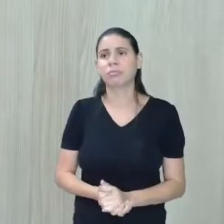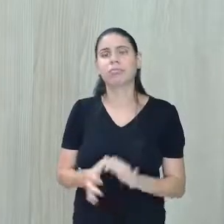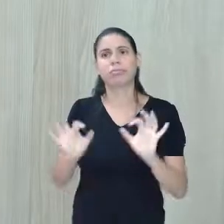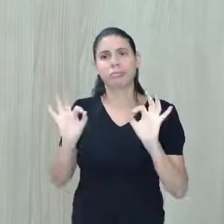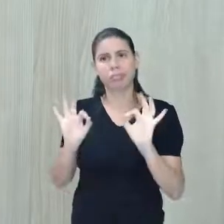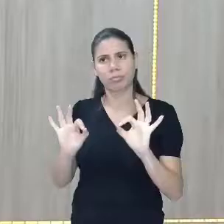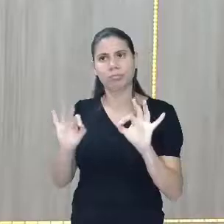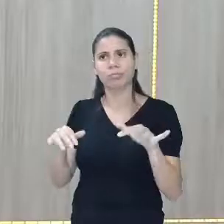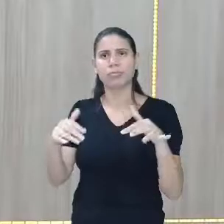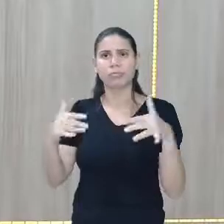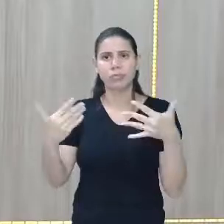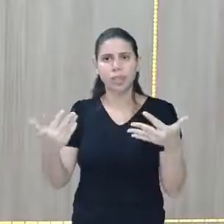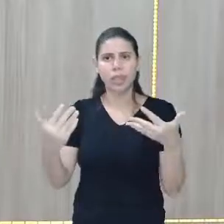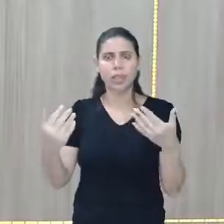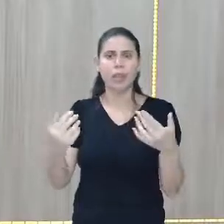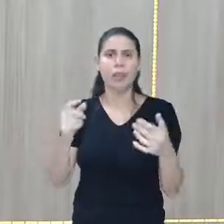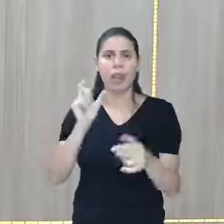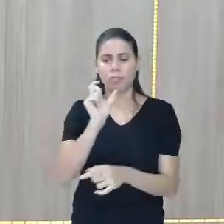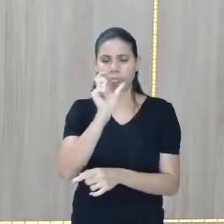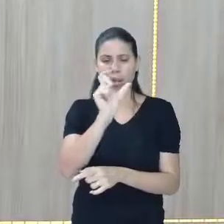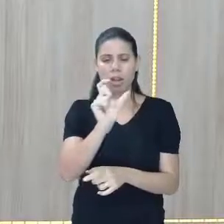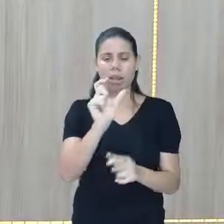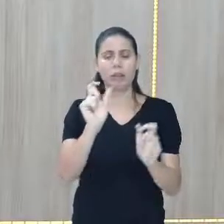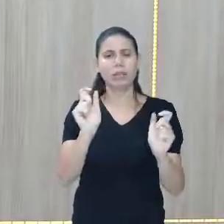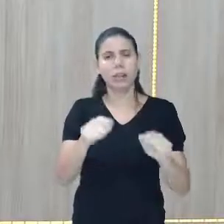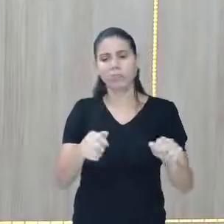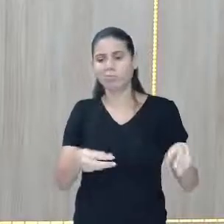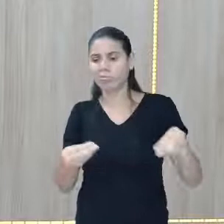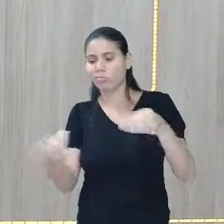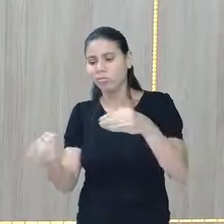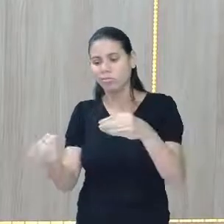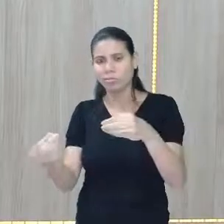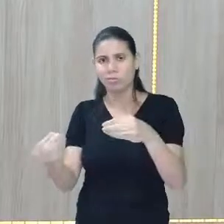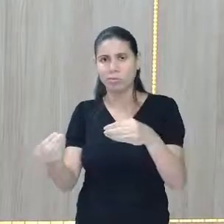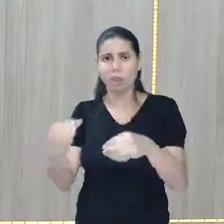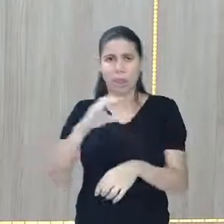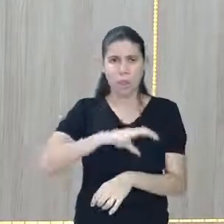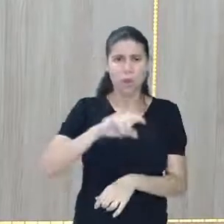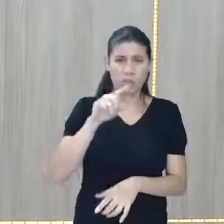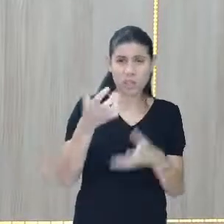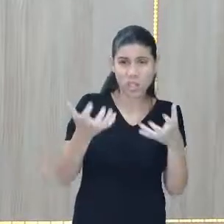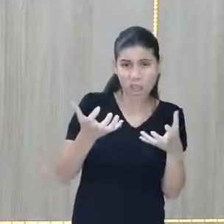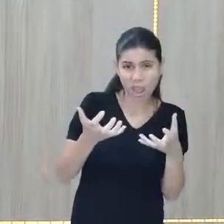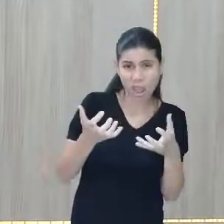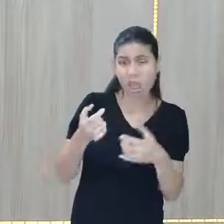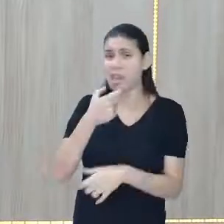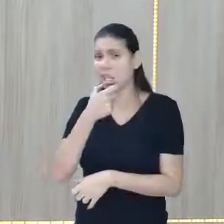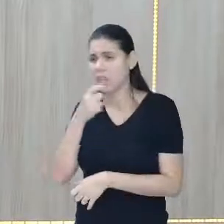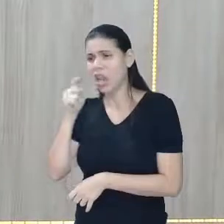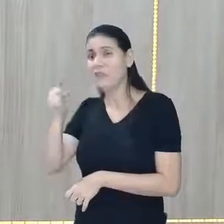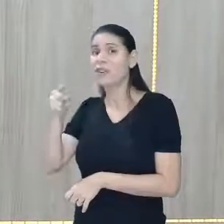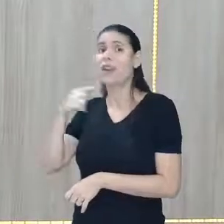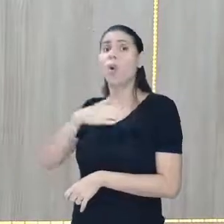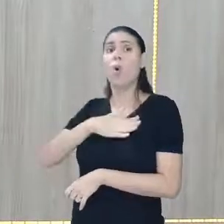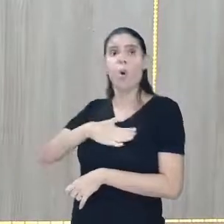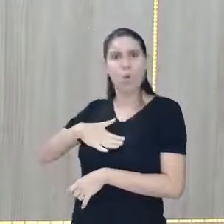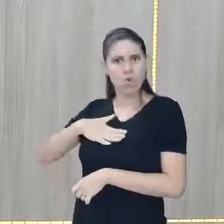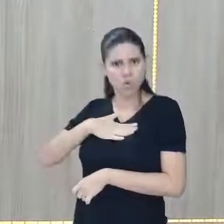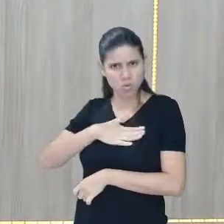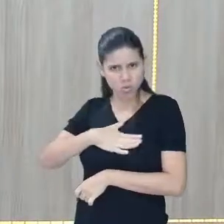só, como ele é feito para oferecer esse would you like? Em português, você quer, em inglês é você gostaria,